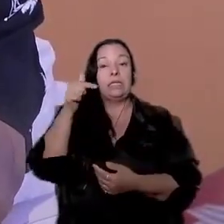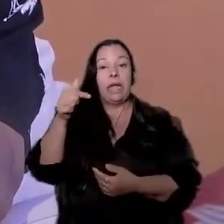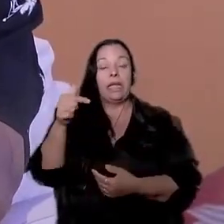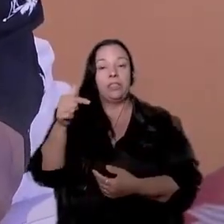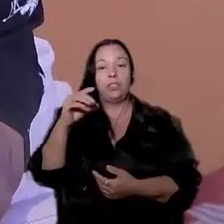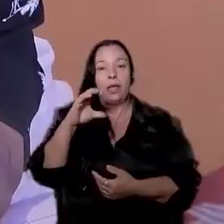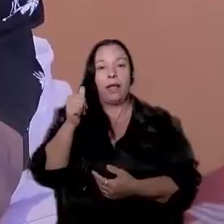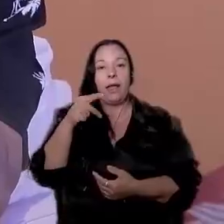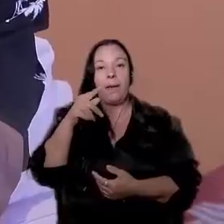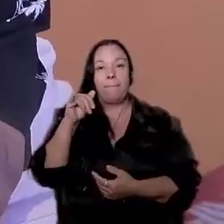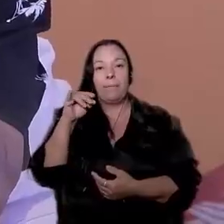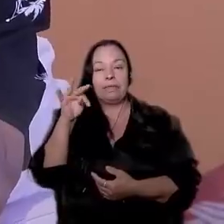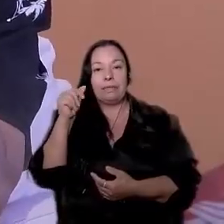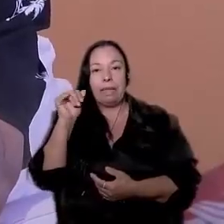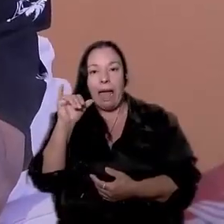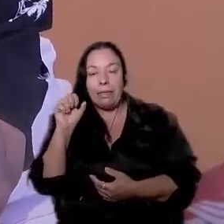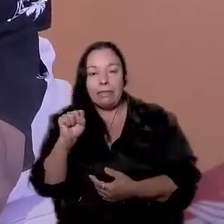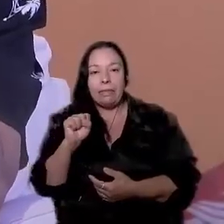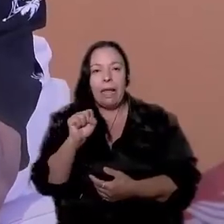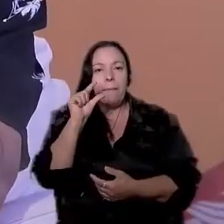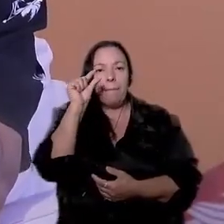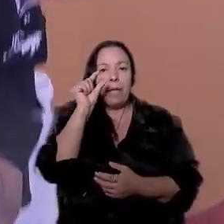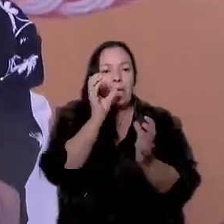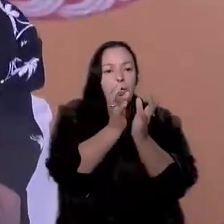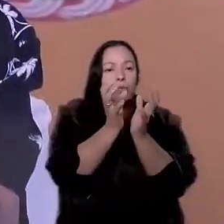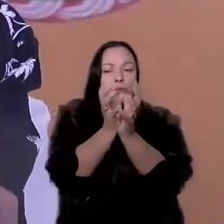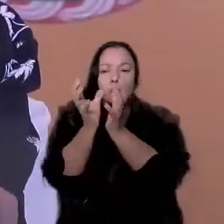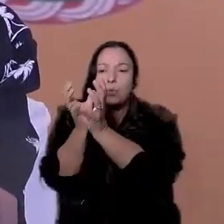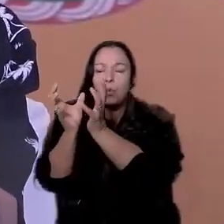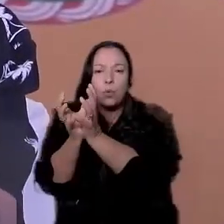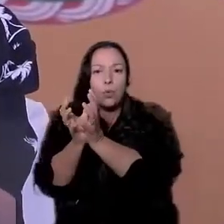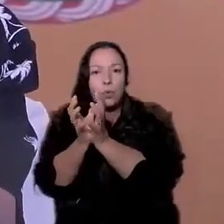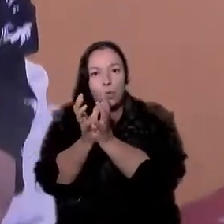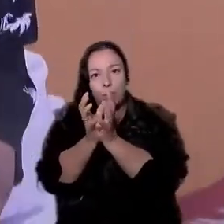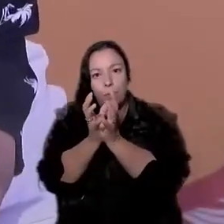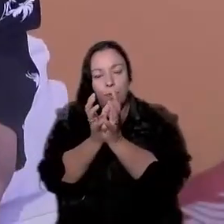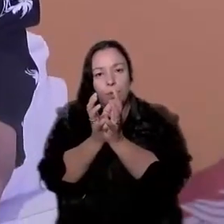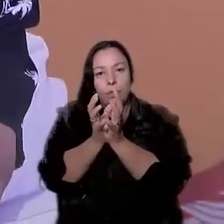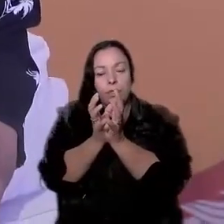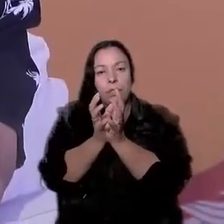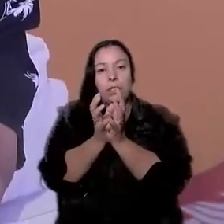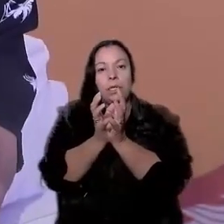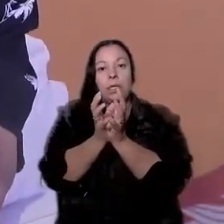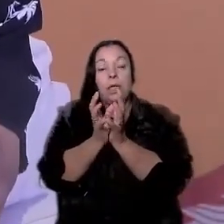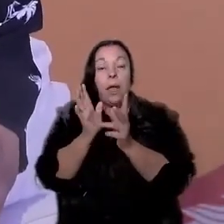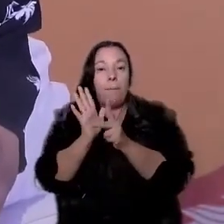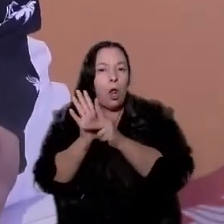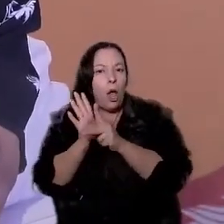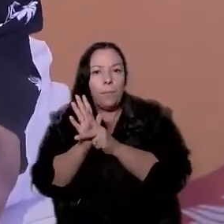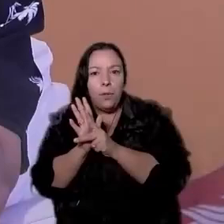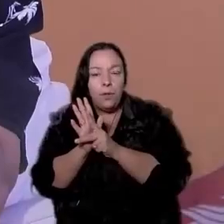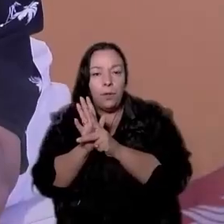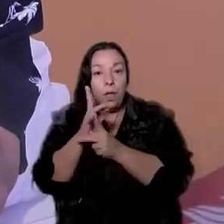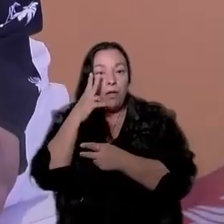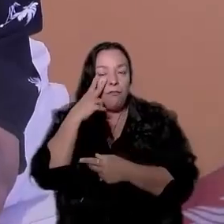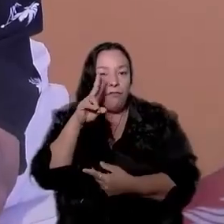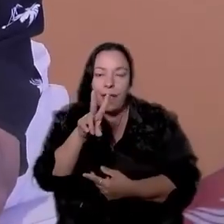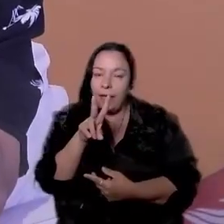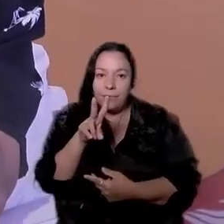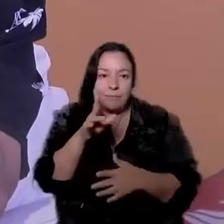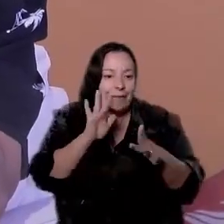capitais, estavam fazendo grupos, pequenos grupos, com monitores, por iniciativa própria, que estavam assistindo o YouTube.